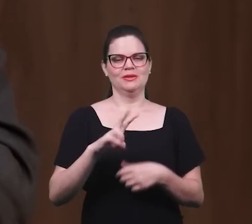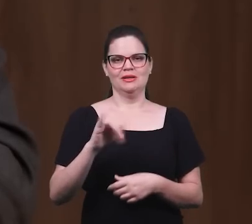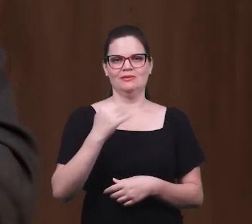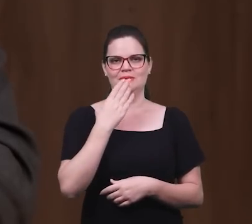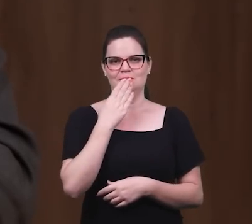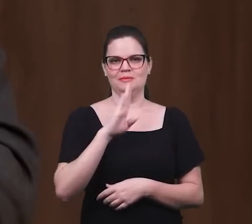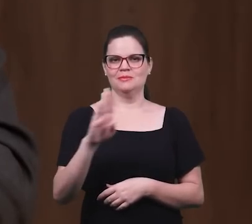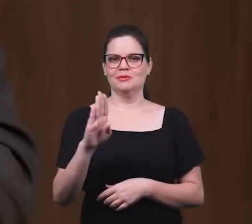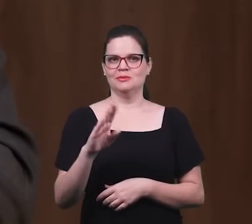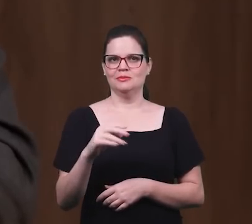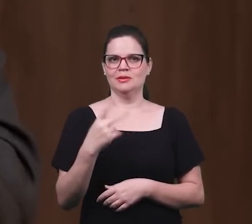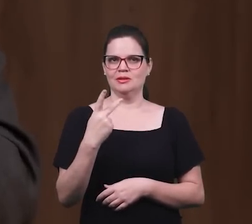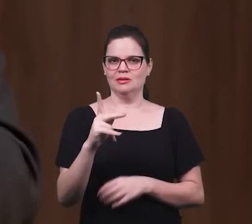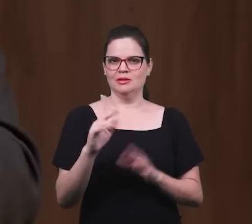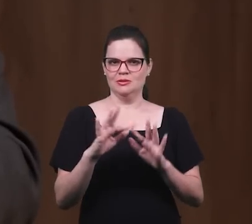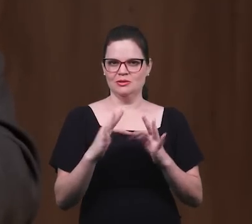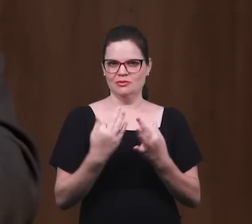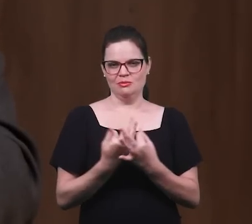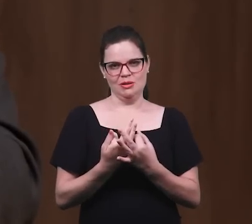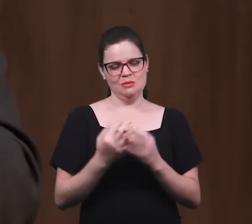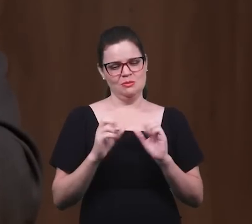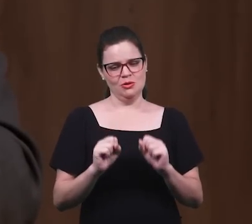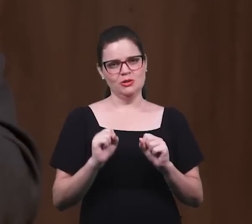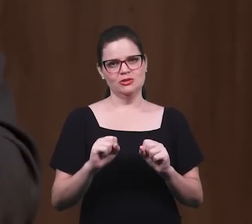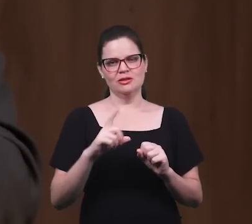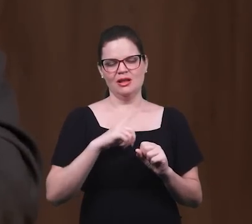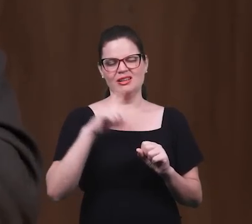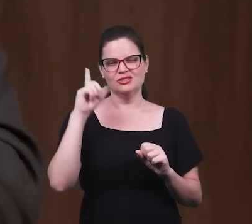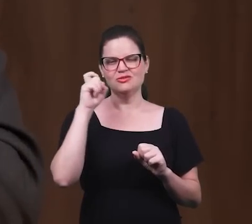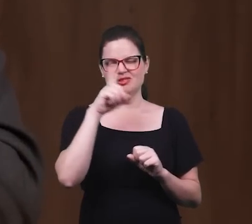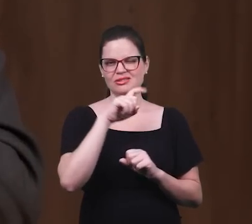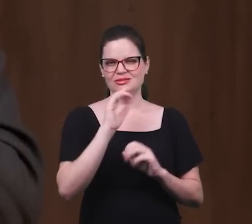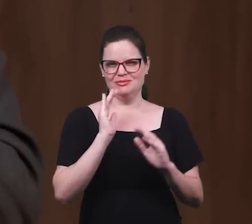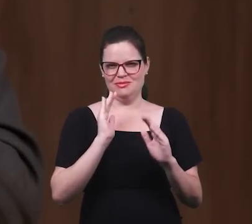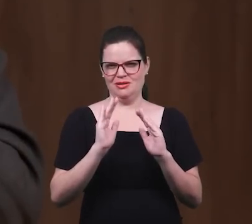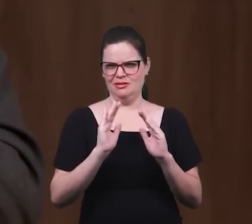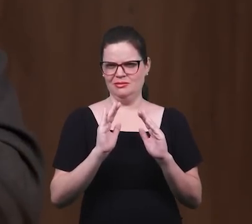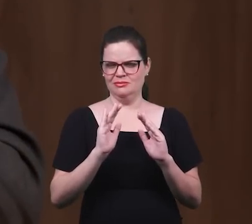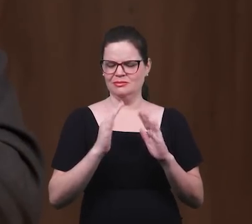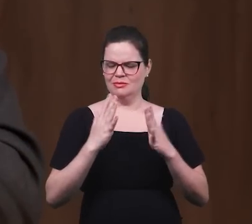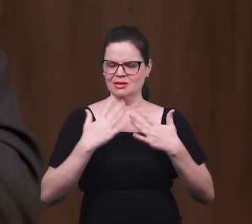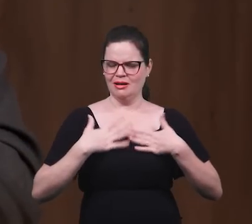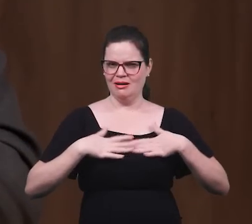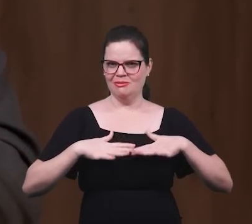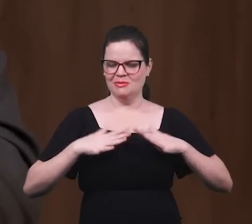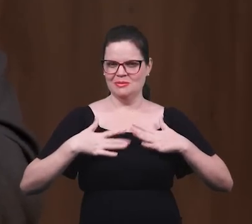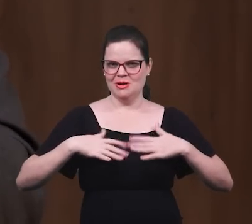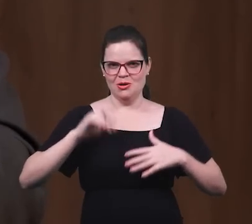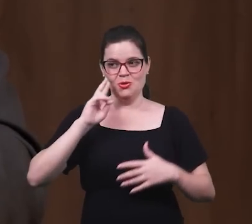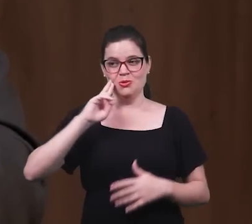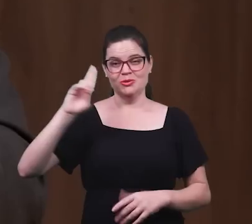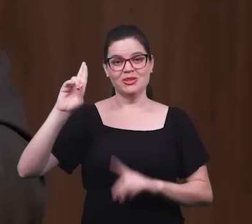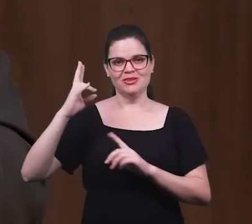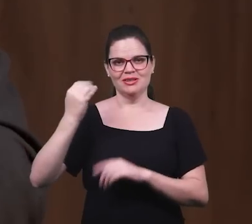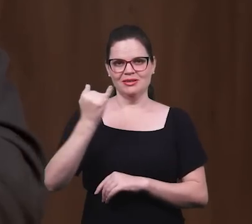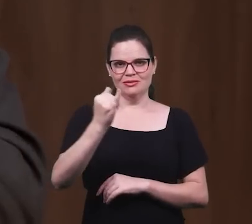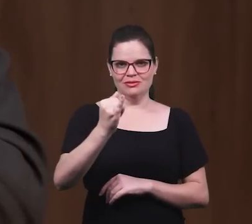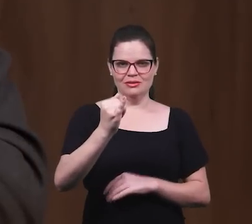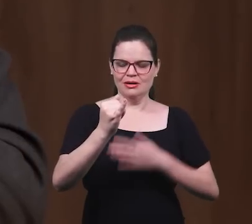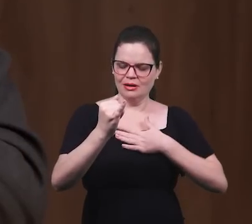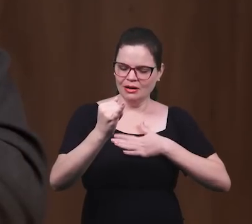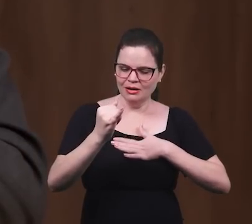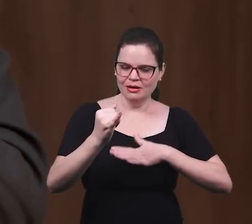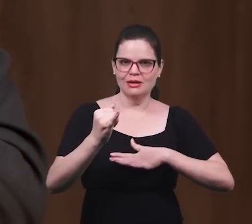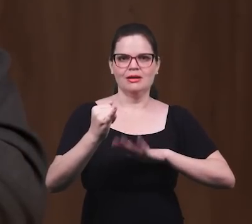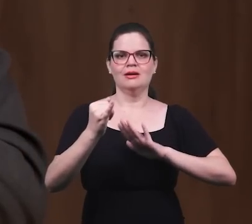a chover. Você que está vendo no seu lado um tempo de seca, tempo difícil. Essa palavra vem da parte do